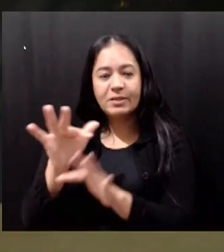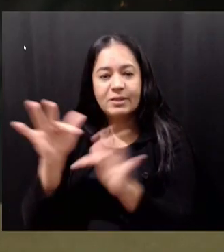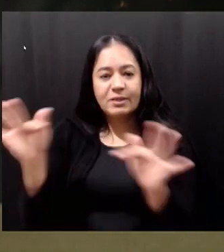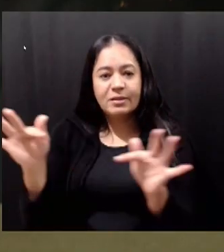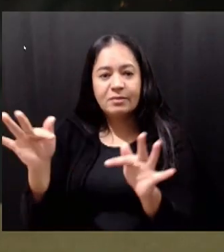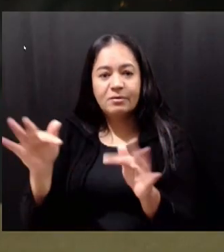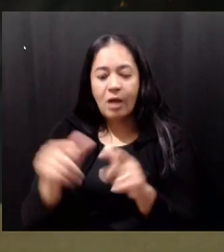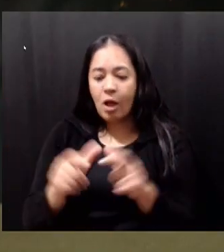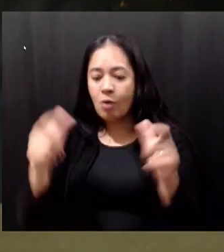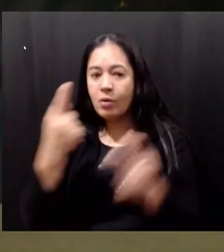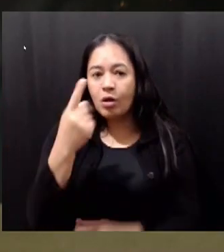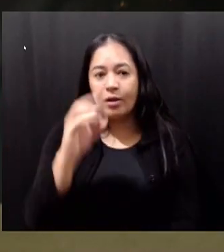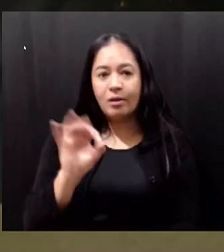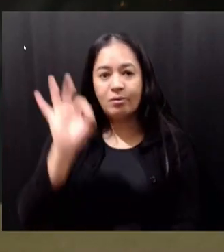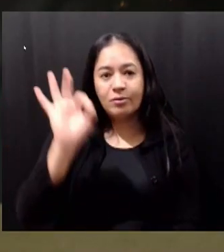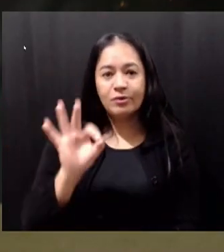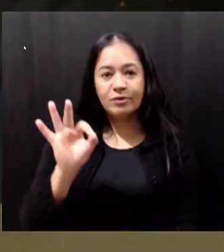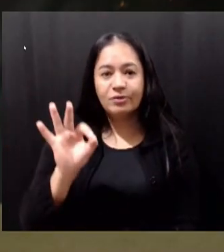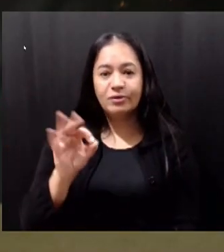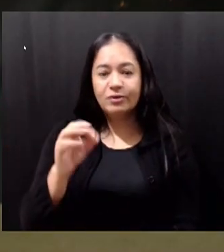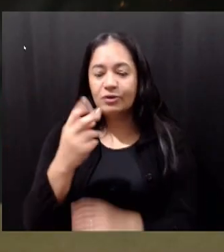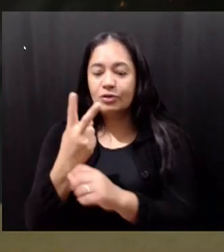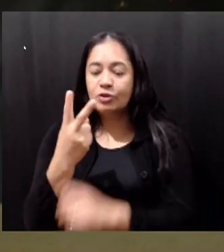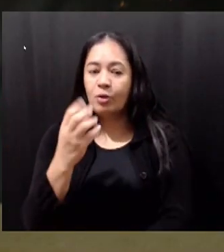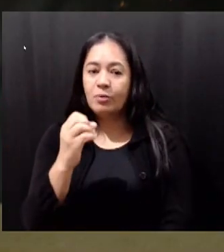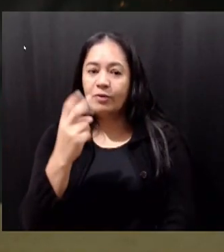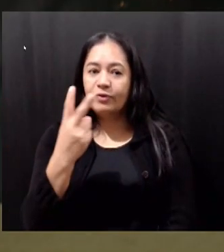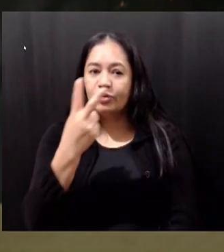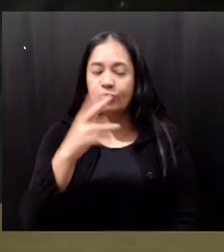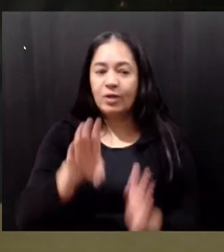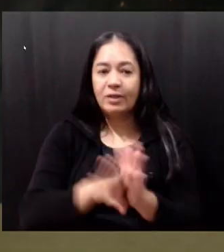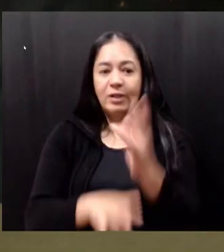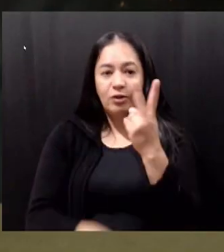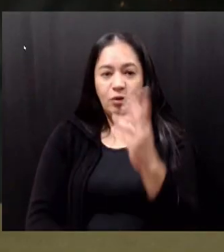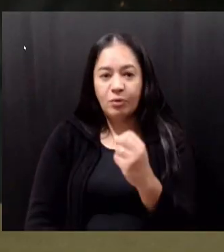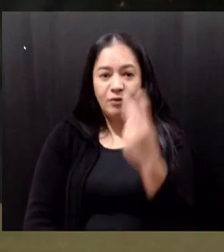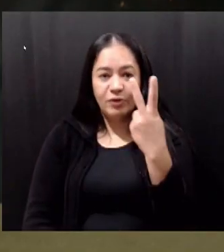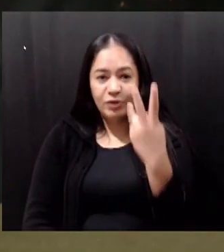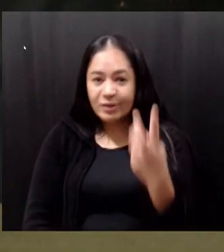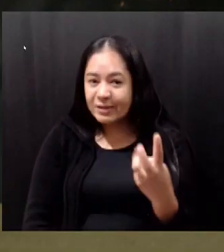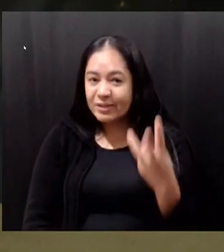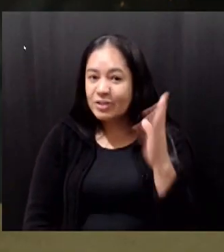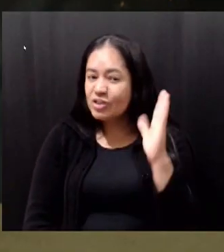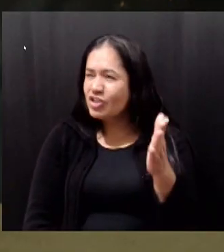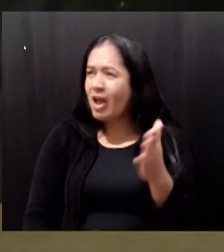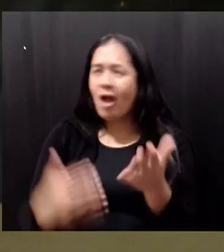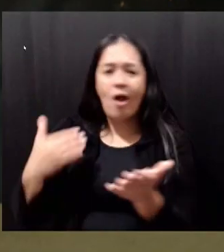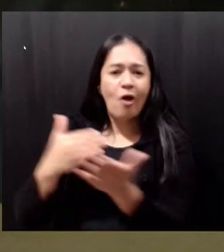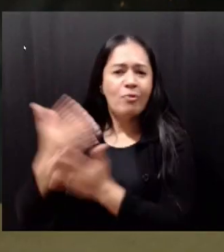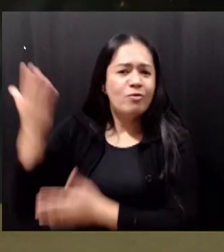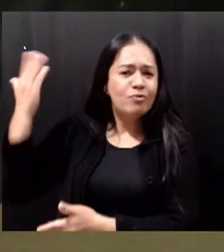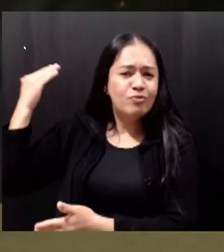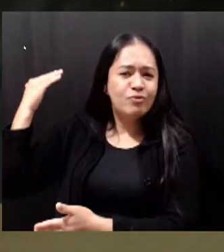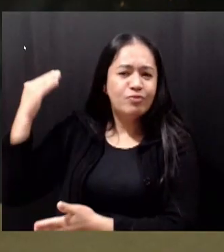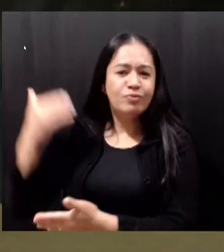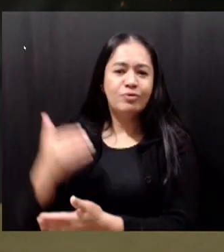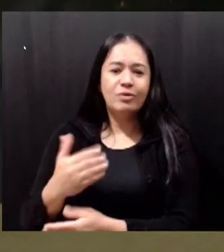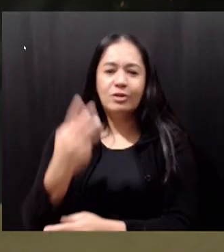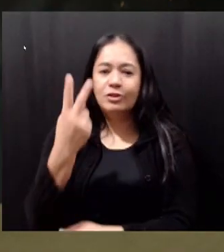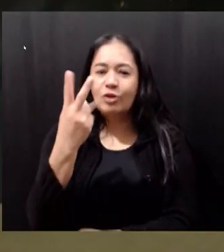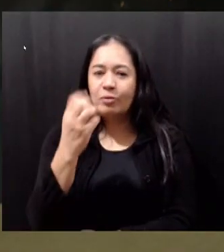10% entre 2022 e 2023. Isso, olha só, isso já vem acontecendo, então, desde 2022,